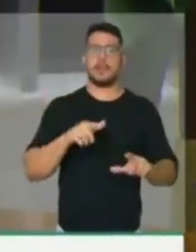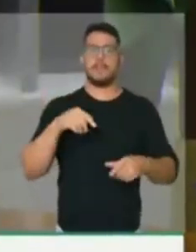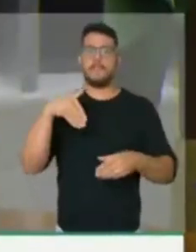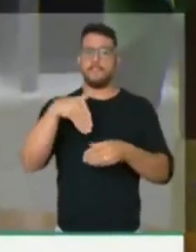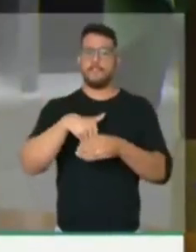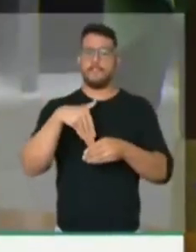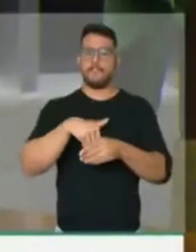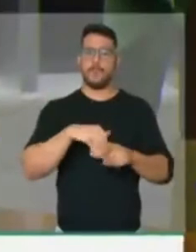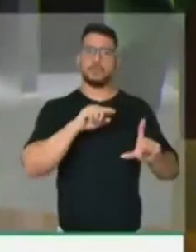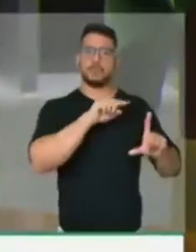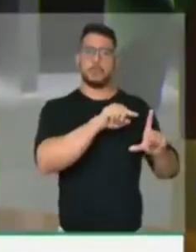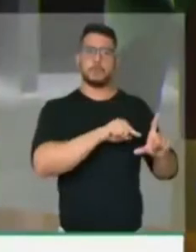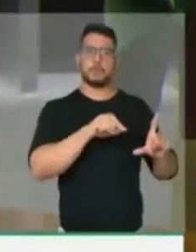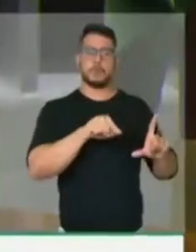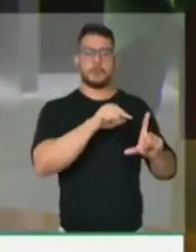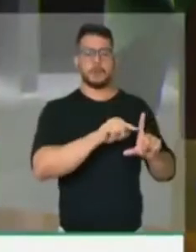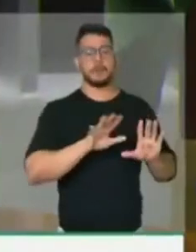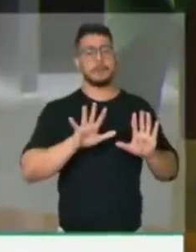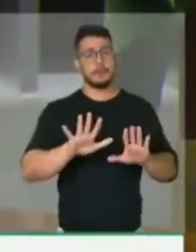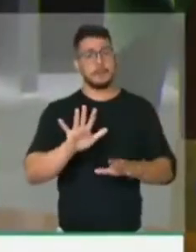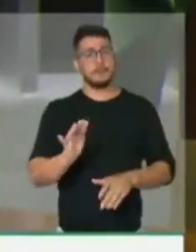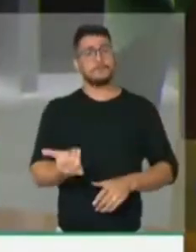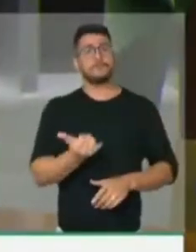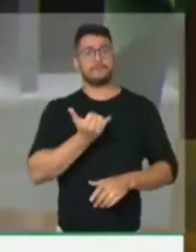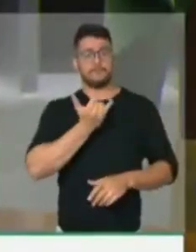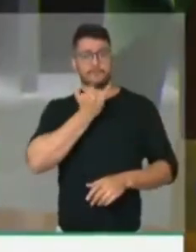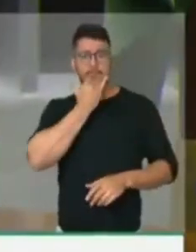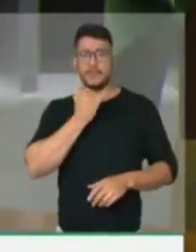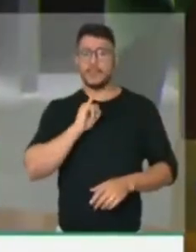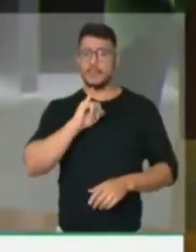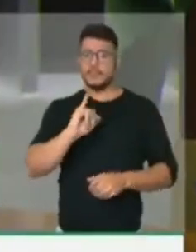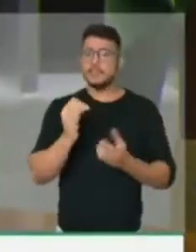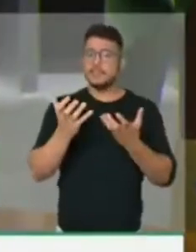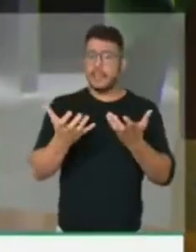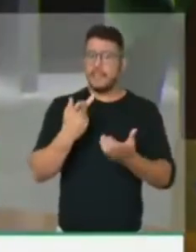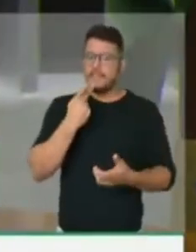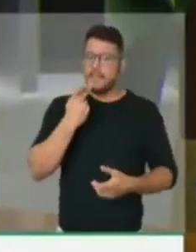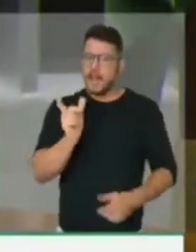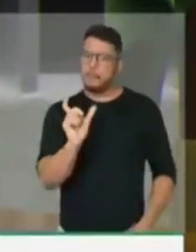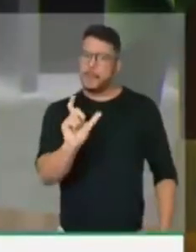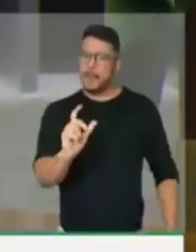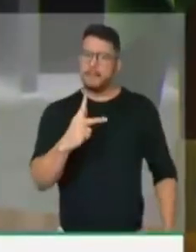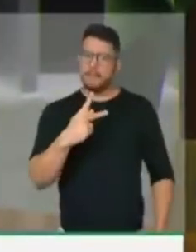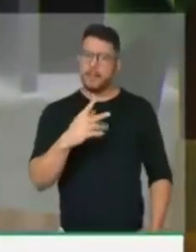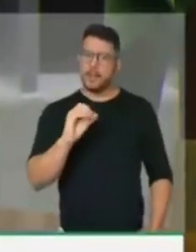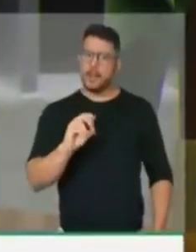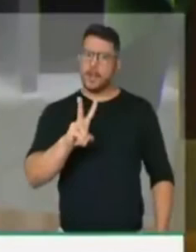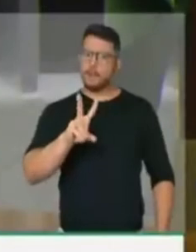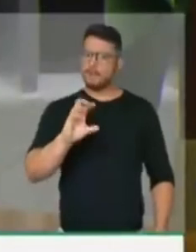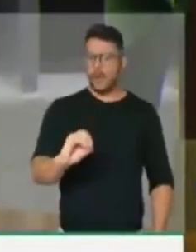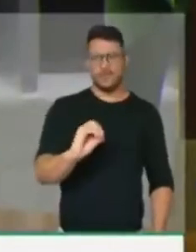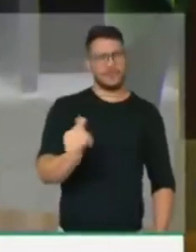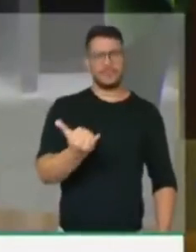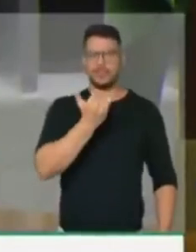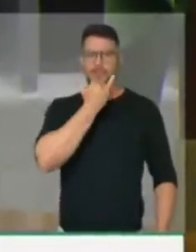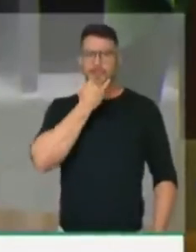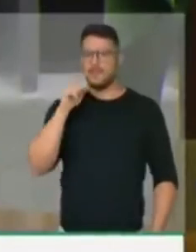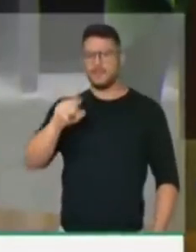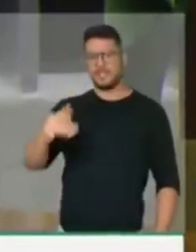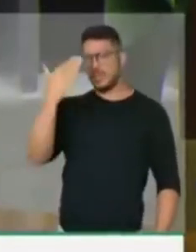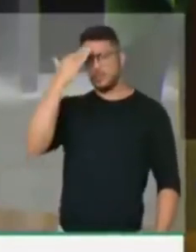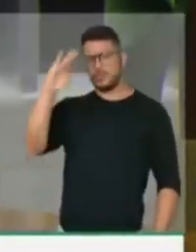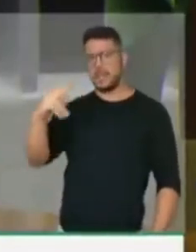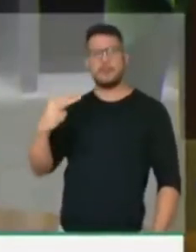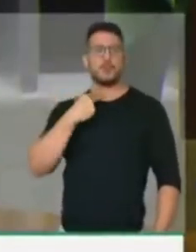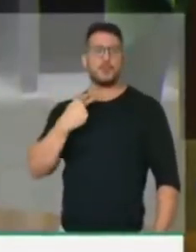dizer ao presidente para ele lavar a boca para falar a palavra povo, porque o presidente da República não sabe o que é povo. O povo